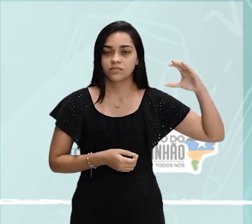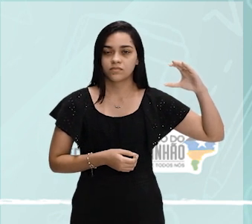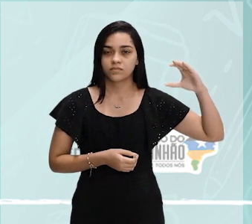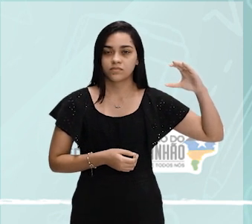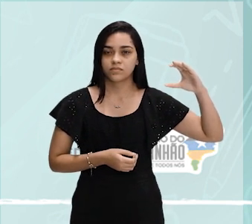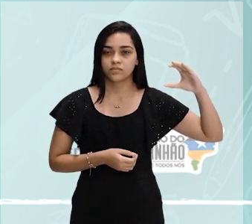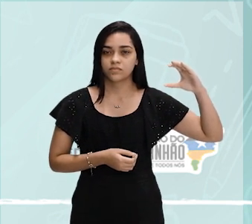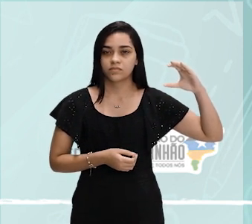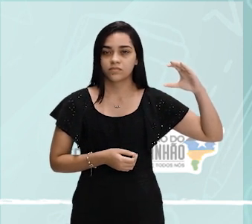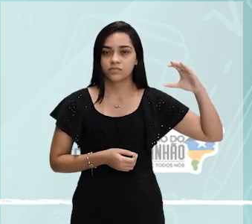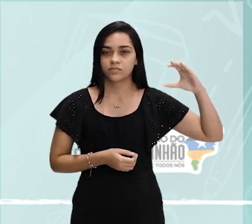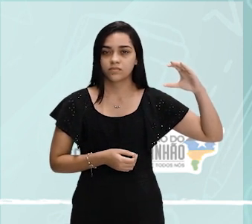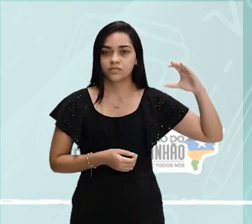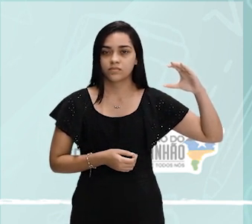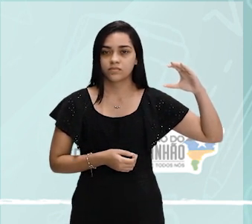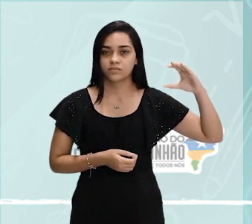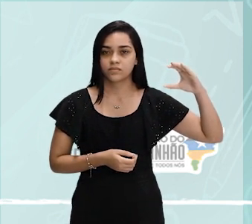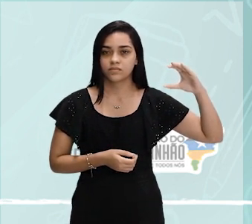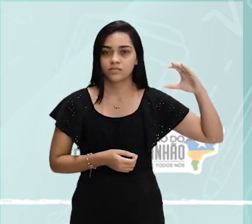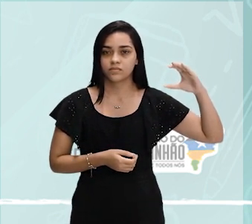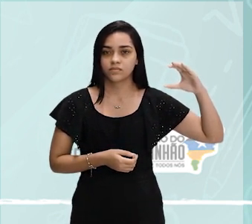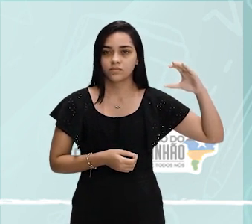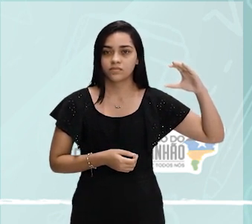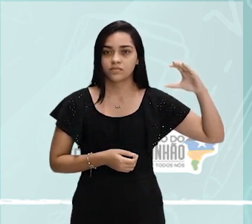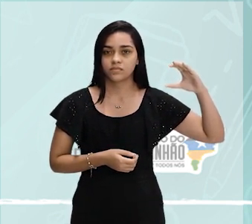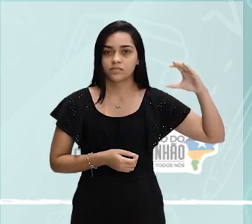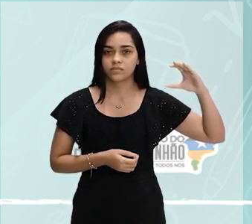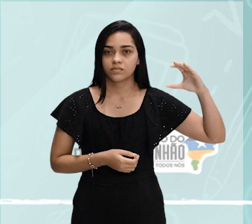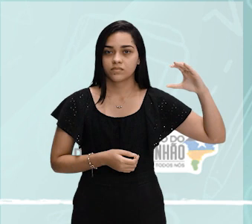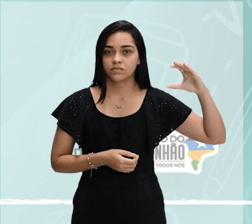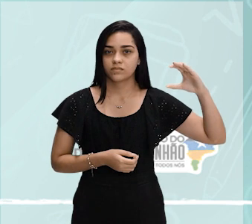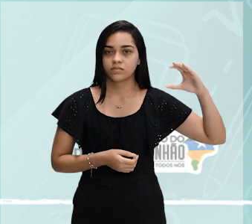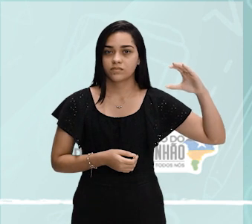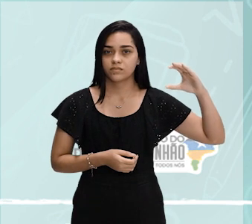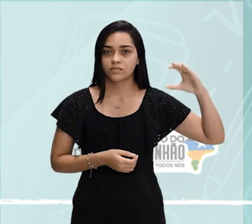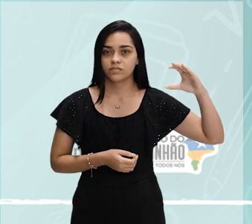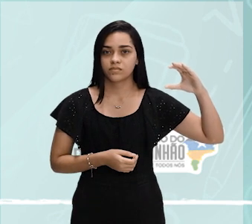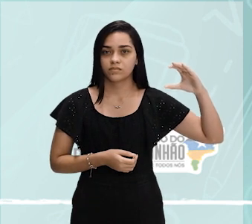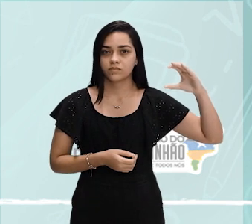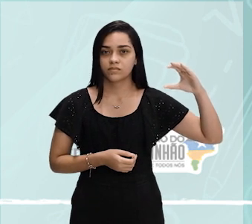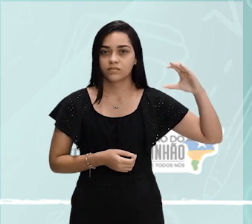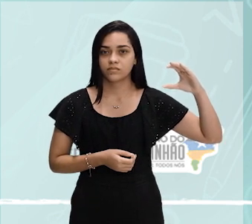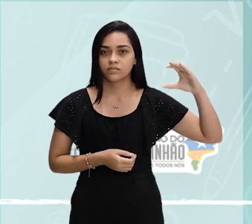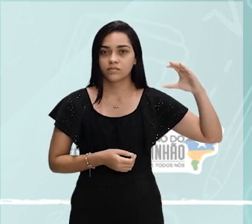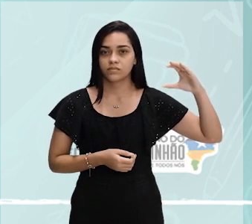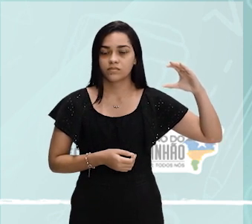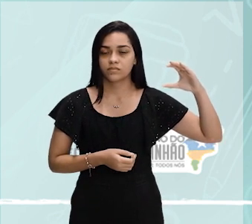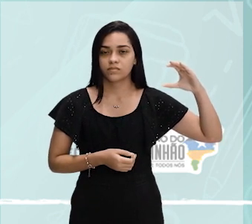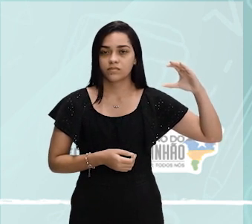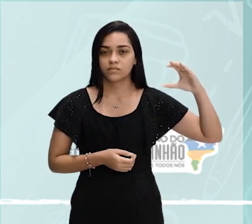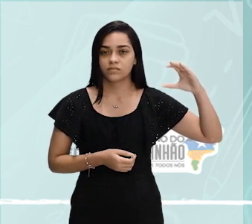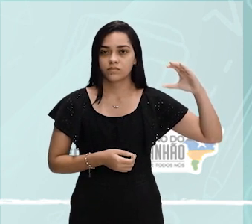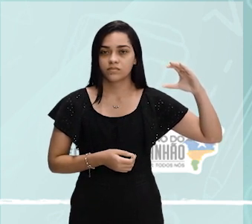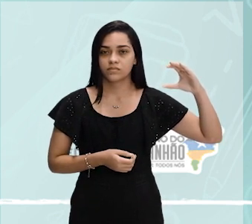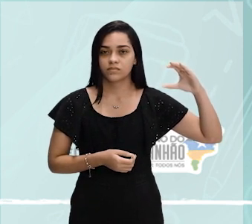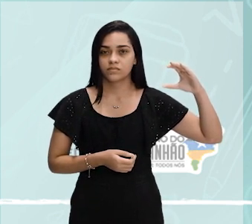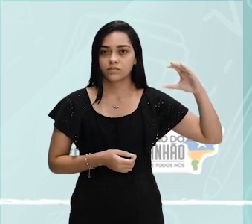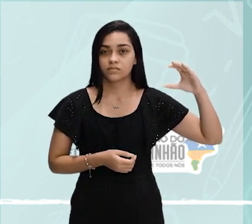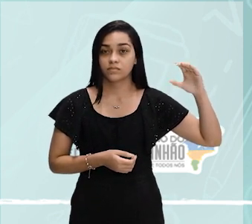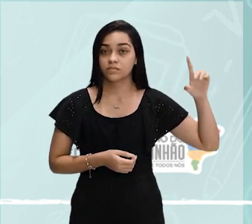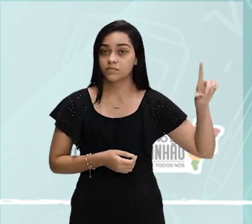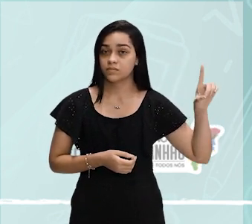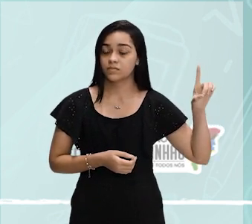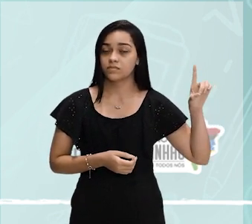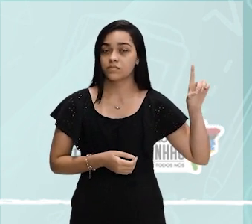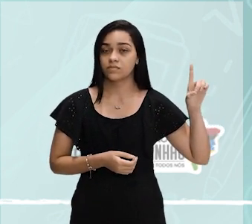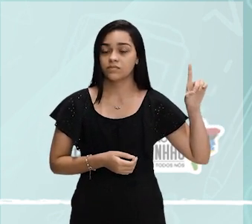diretas, inspiração a partir da burguesia, da civilização industrial da máquina. Letra